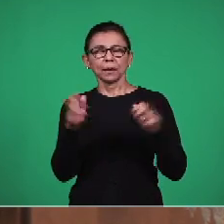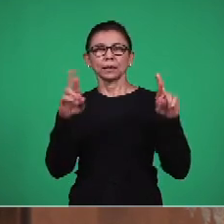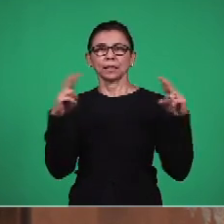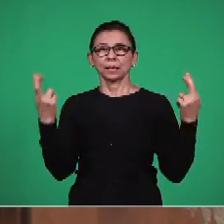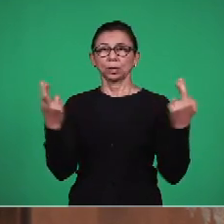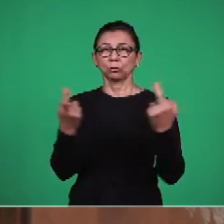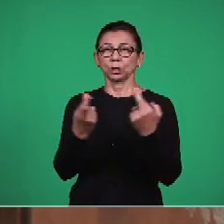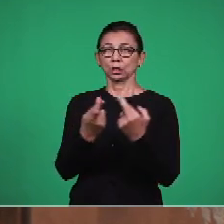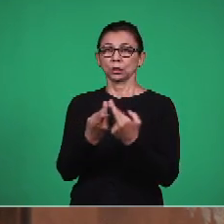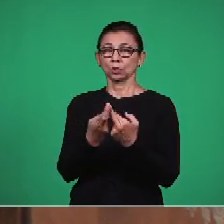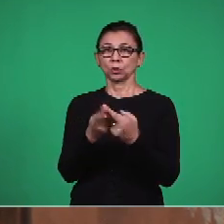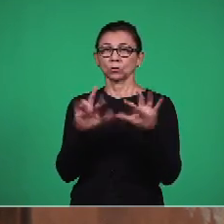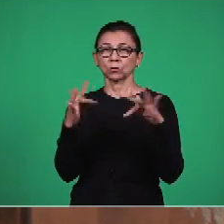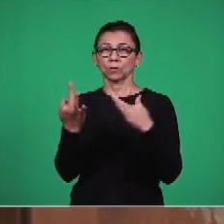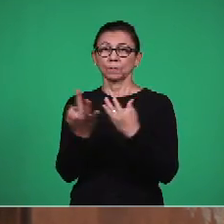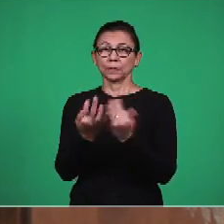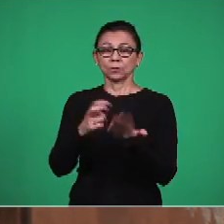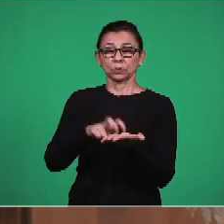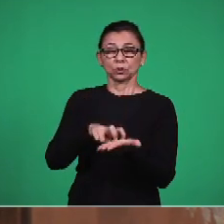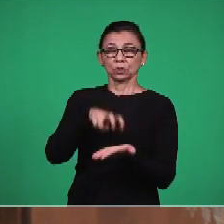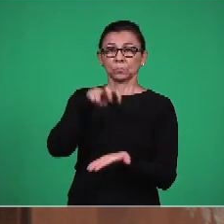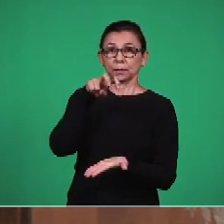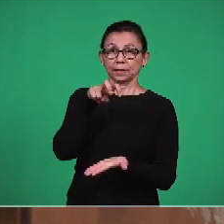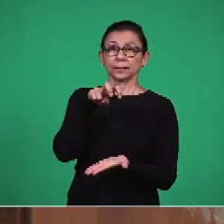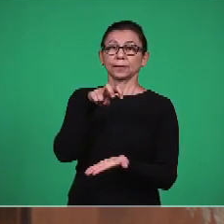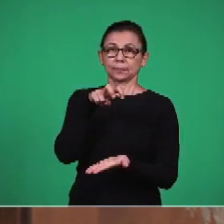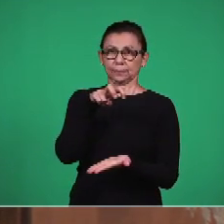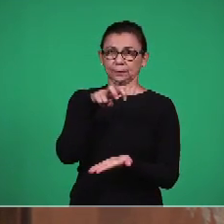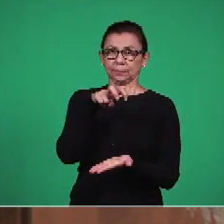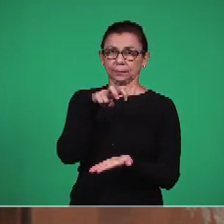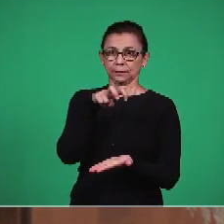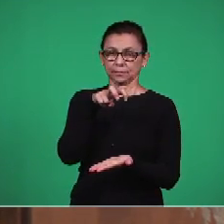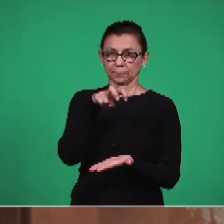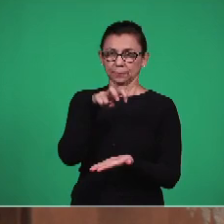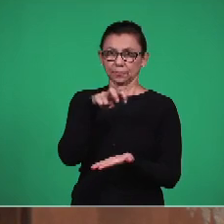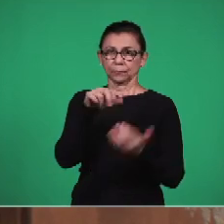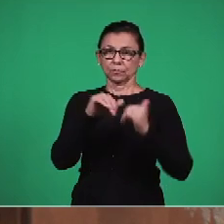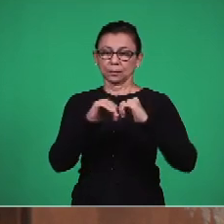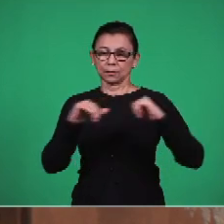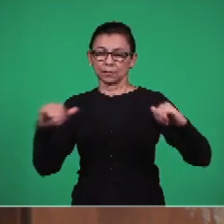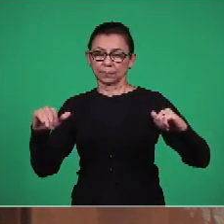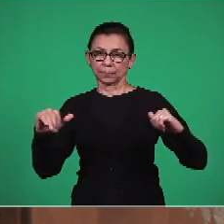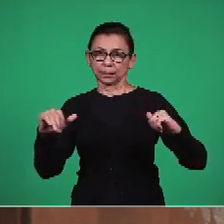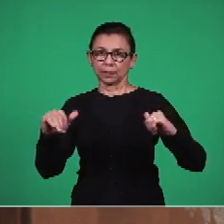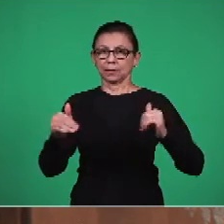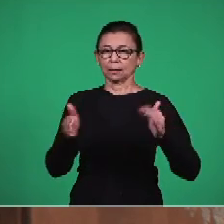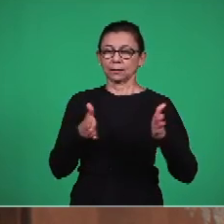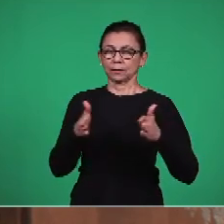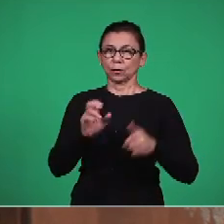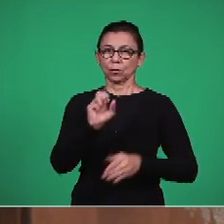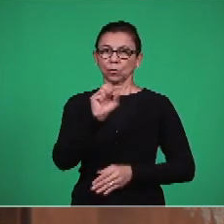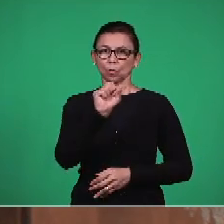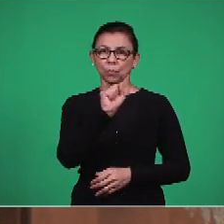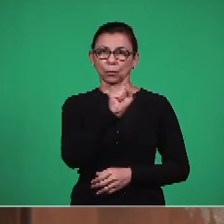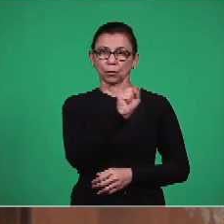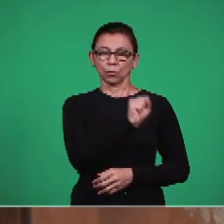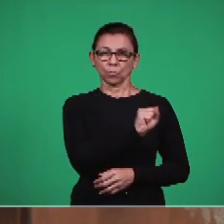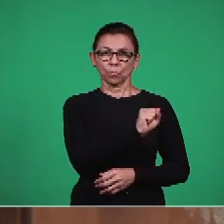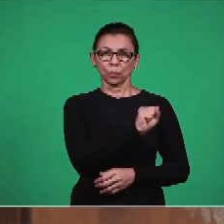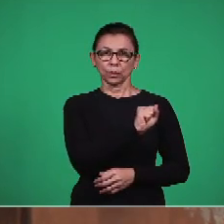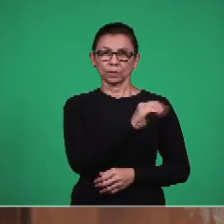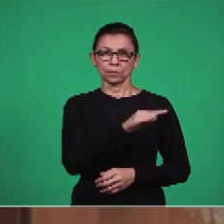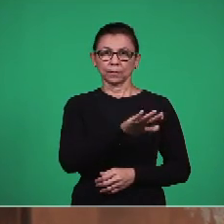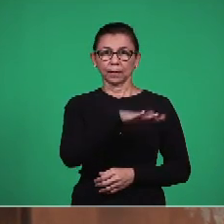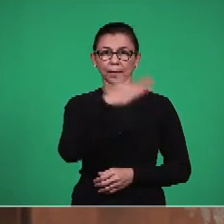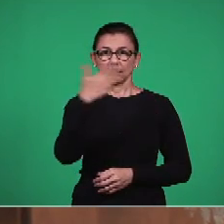da manhã, onde os irmãos vão separar esse tempo de 8h30 da manhã até o meio-dia, onde